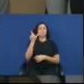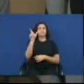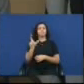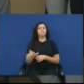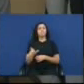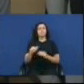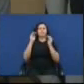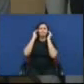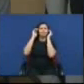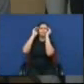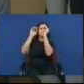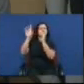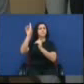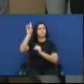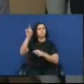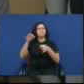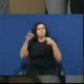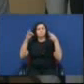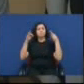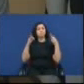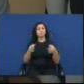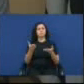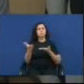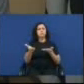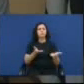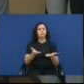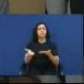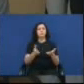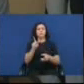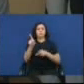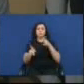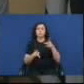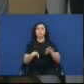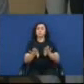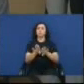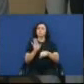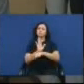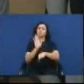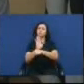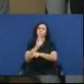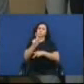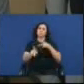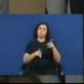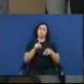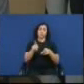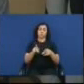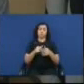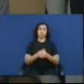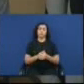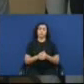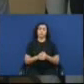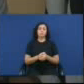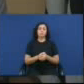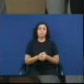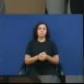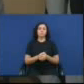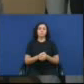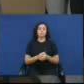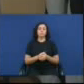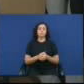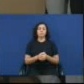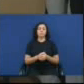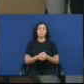obediência e submissão a Deus, no serviço ao próximo e às causas do seu povo, a quem recomendo às